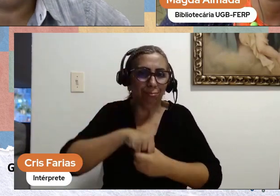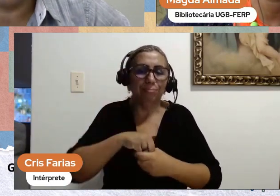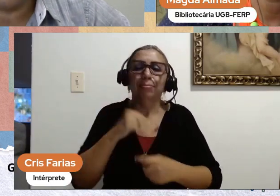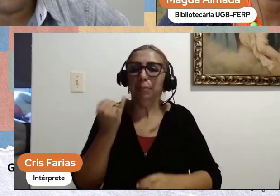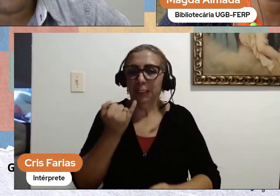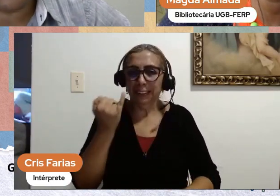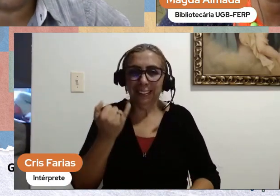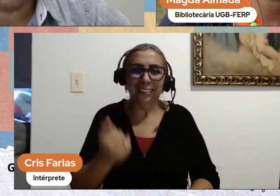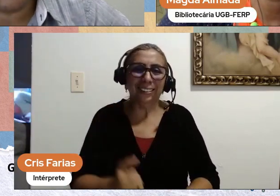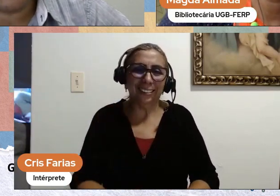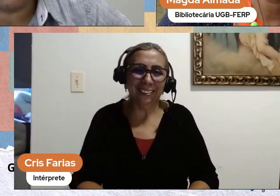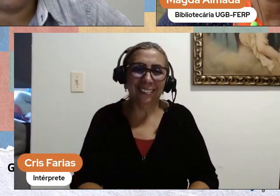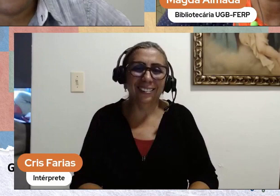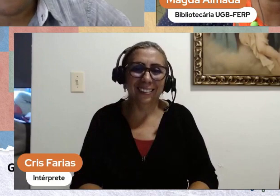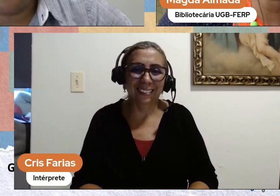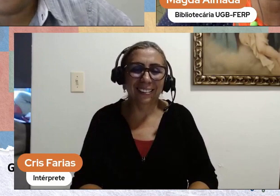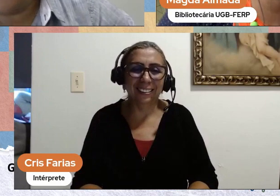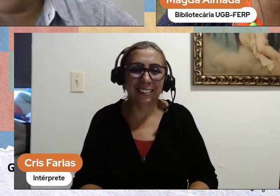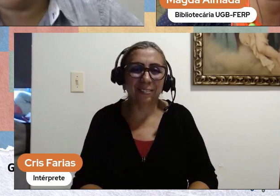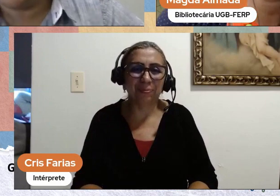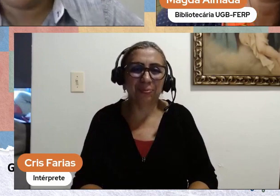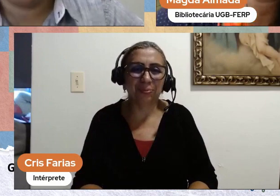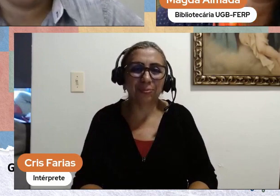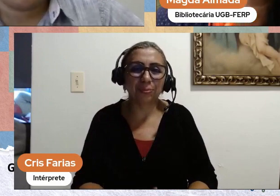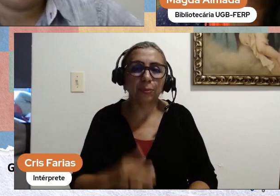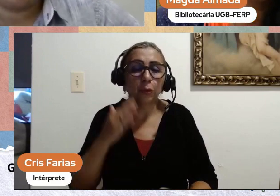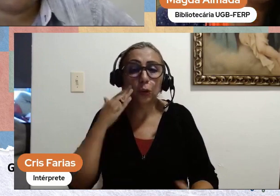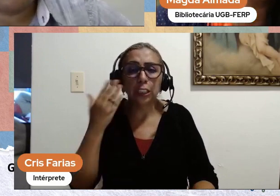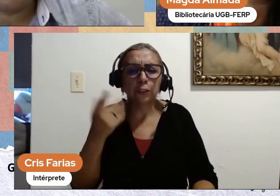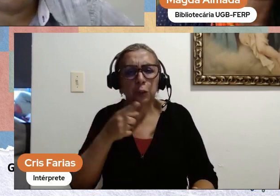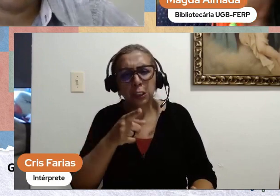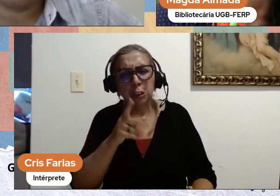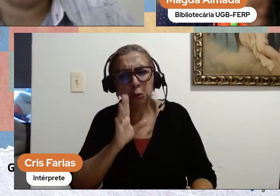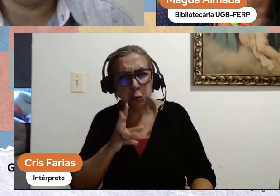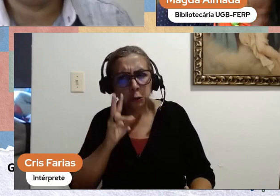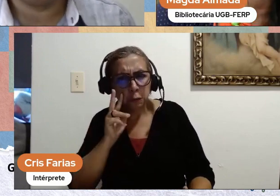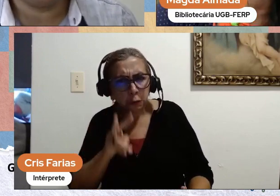importante. Isso, né? Isso. E eu não sei se você chegou a ver